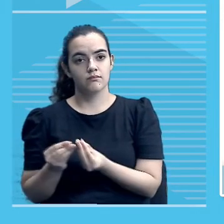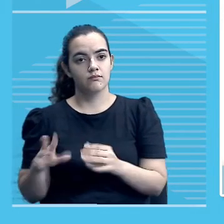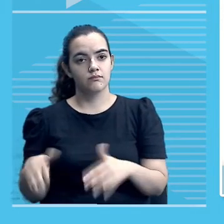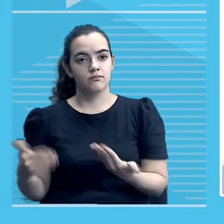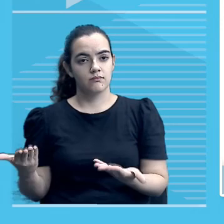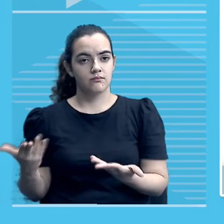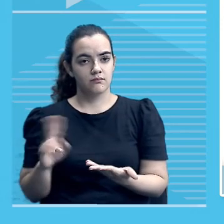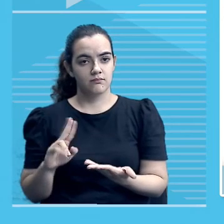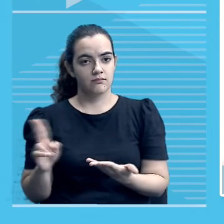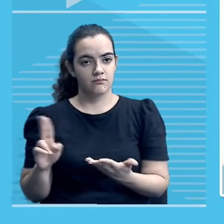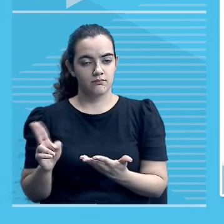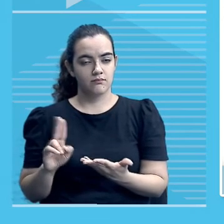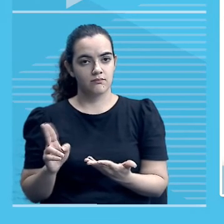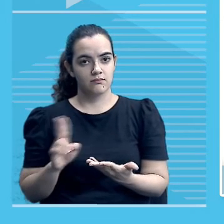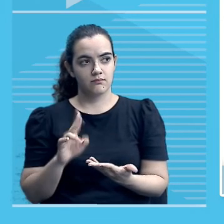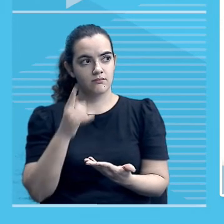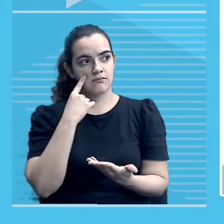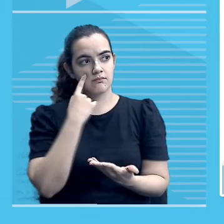aí.